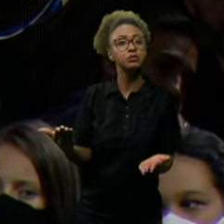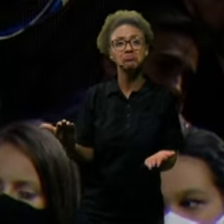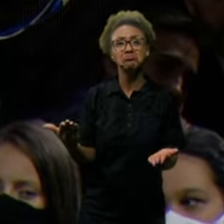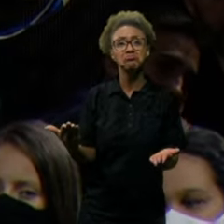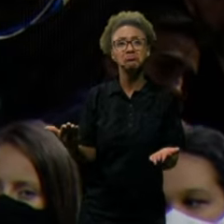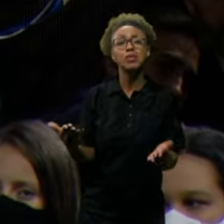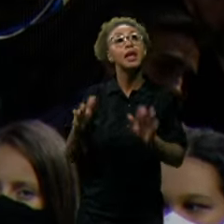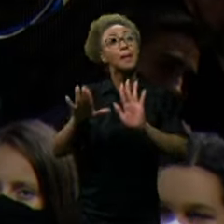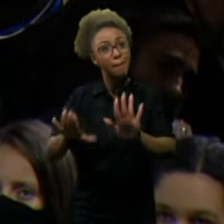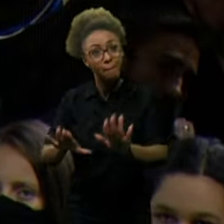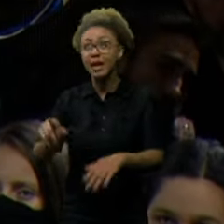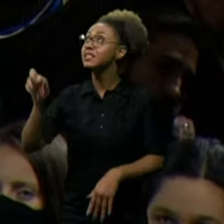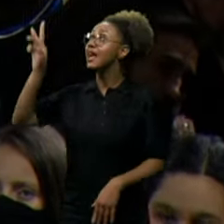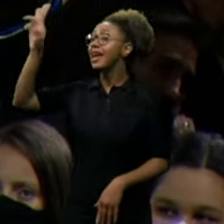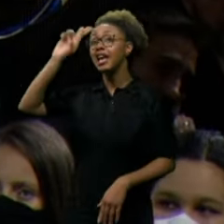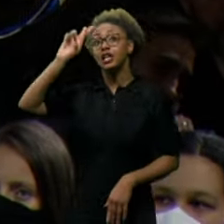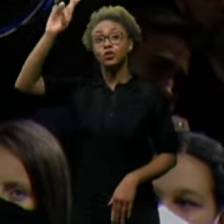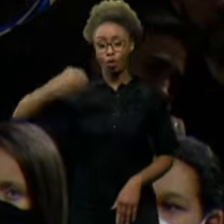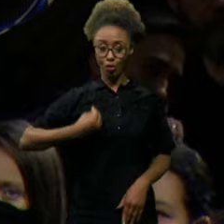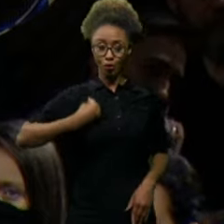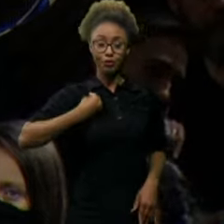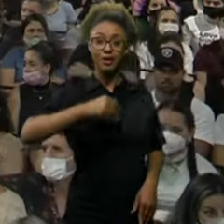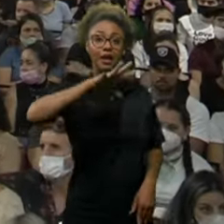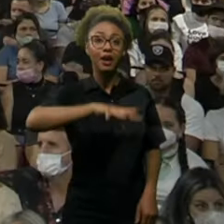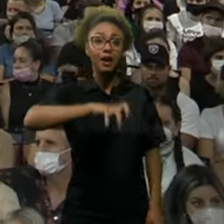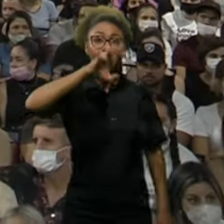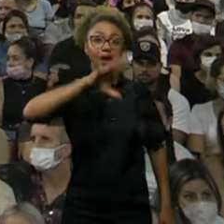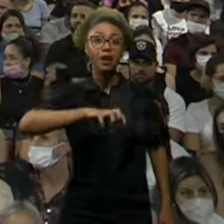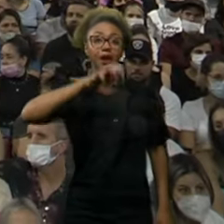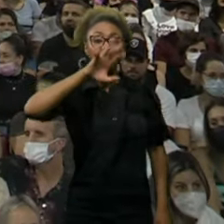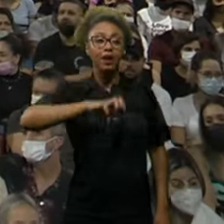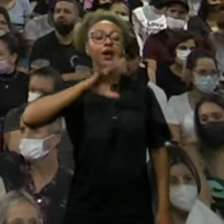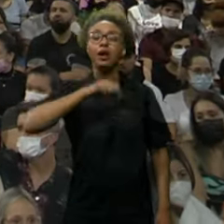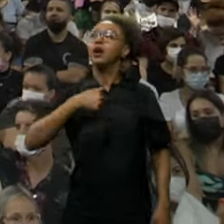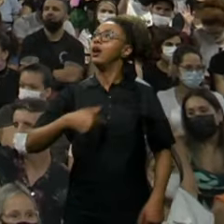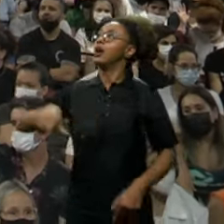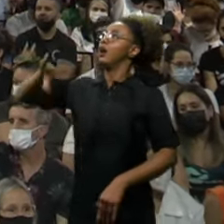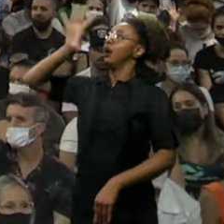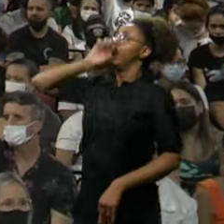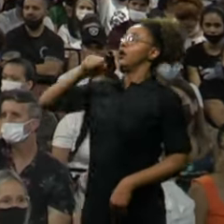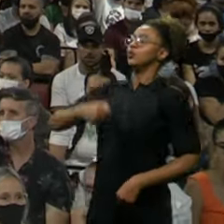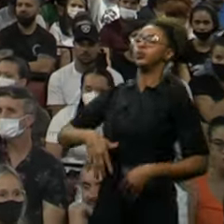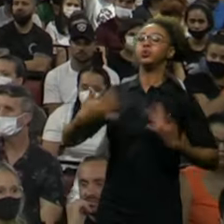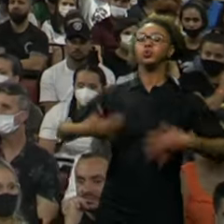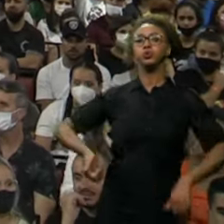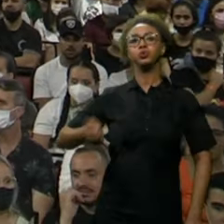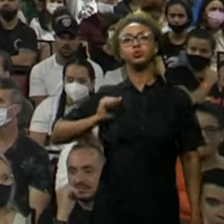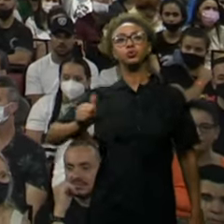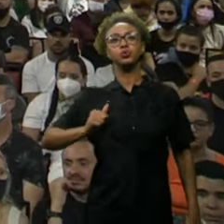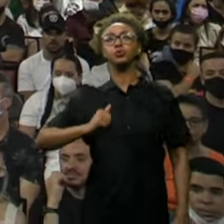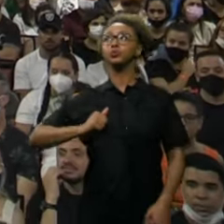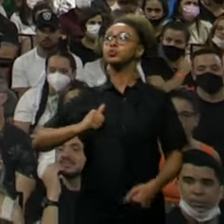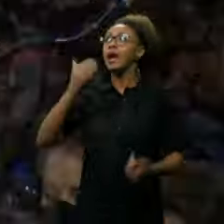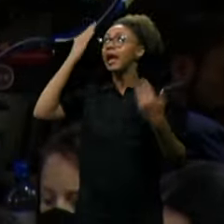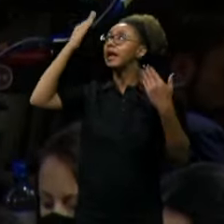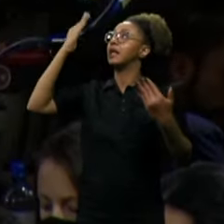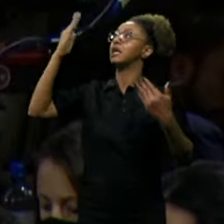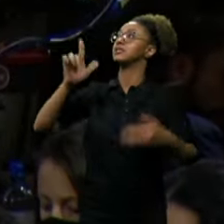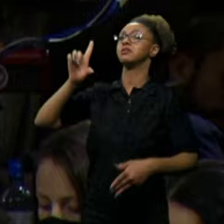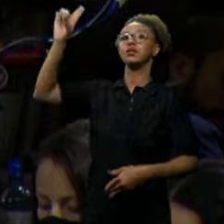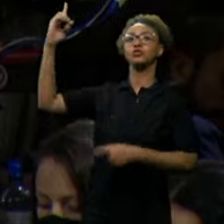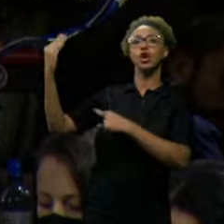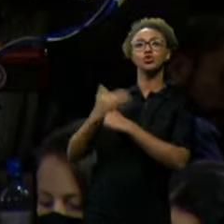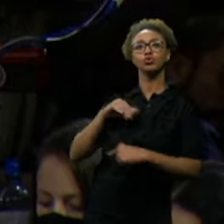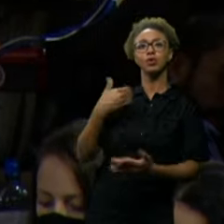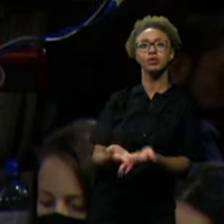da vida te dava oxigênio todos os dias para que você hoje pudesse dizer Ebenézer até aqui me ajudou o senhor e quando vocês estão